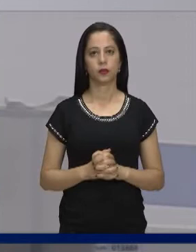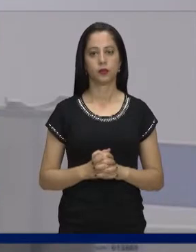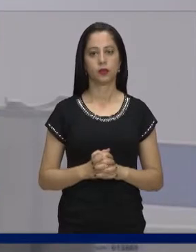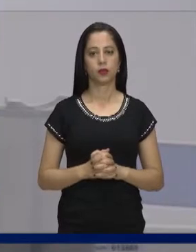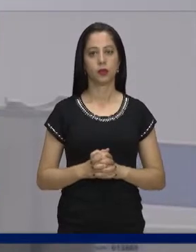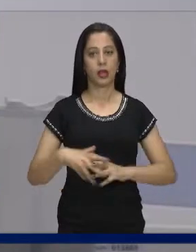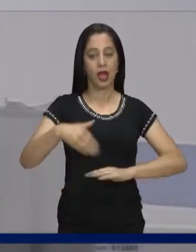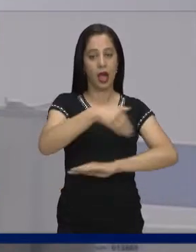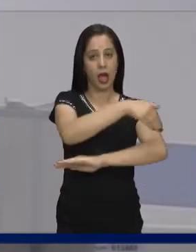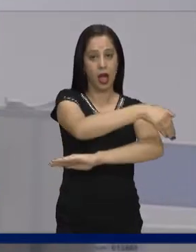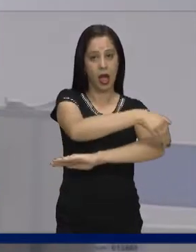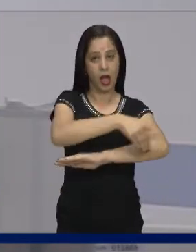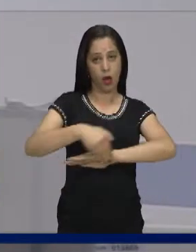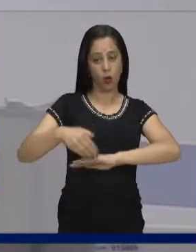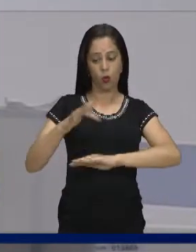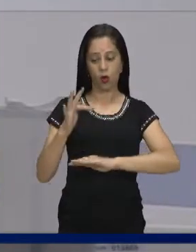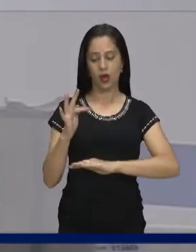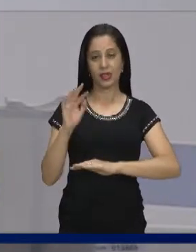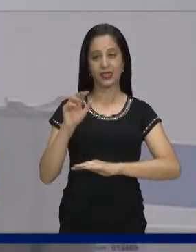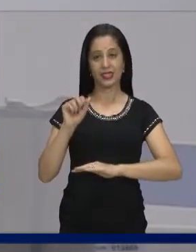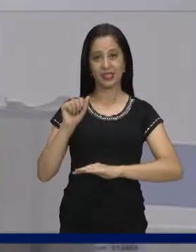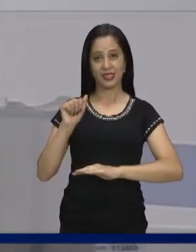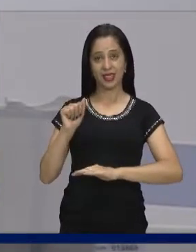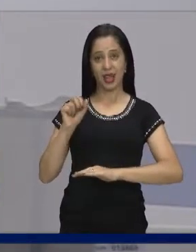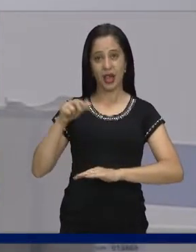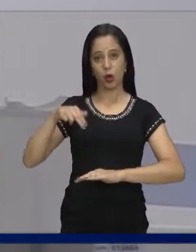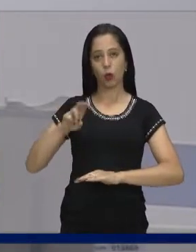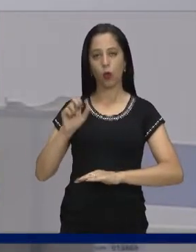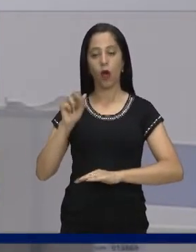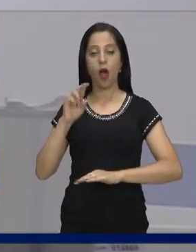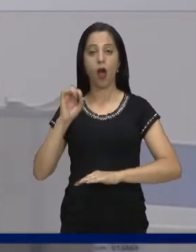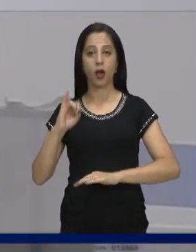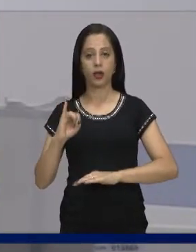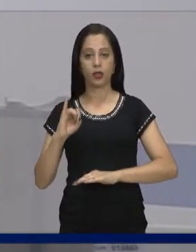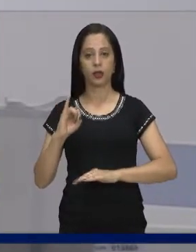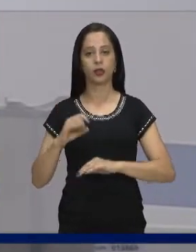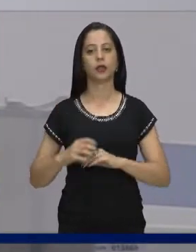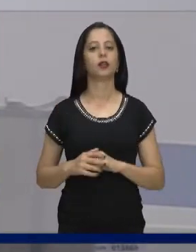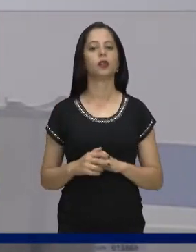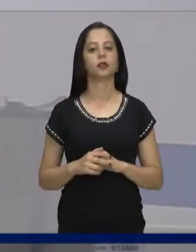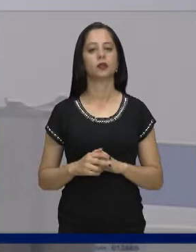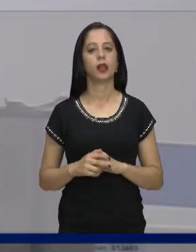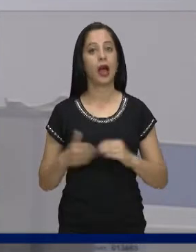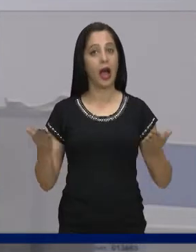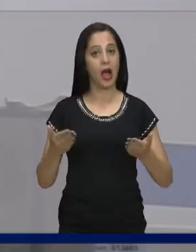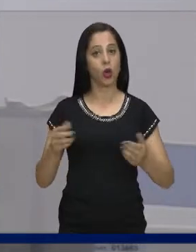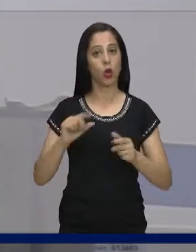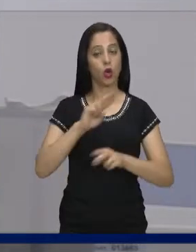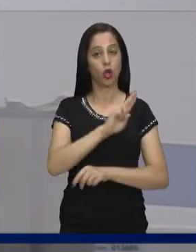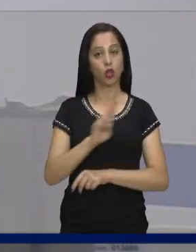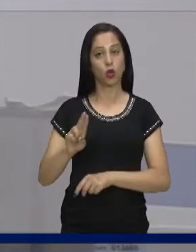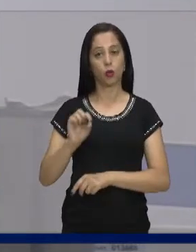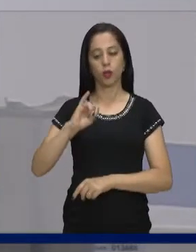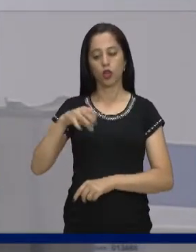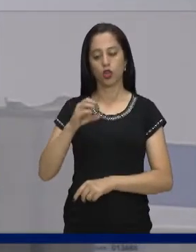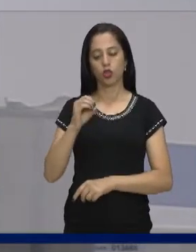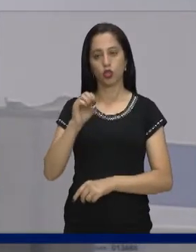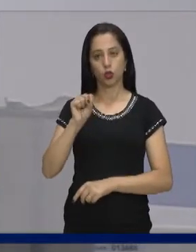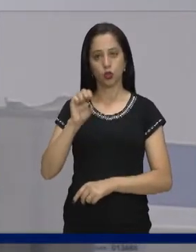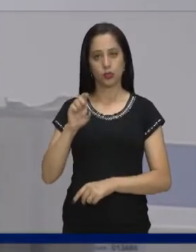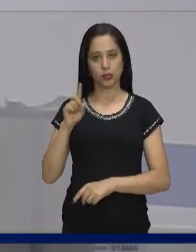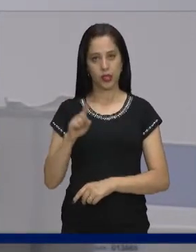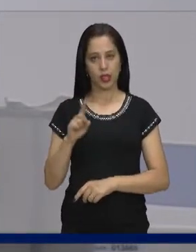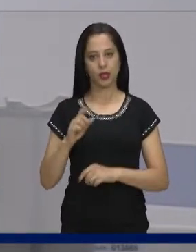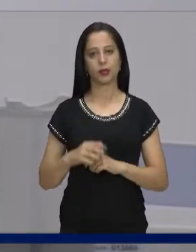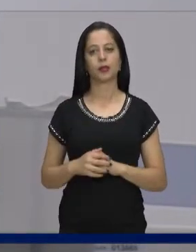a estrada Taquari, conhecida por Estrada Pinheirinho, de Estrada José Vilela, Zé